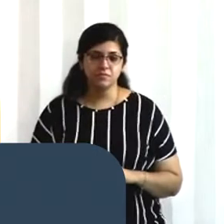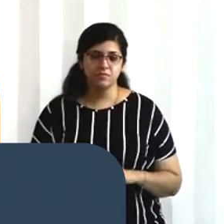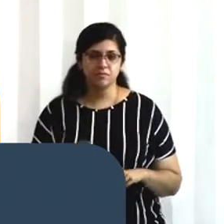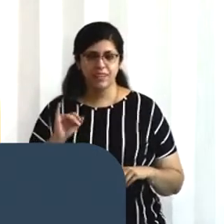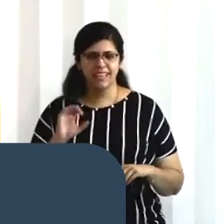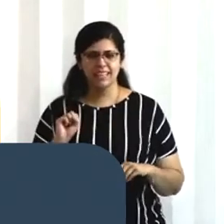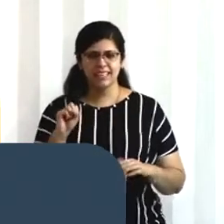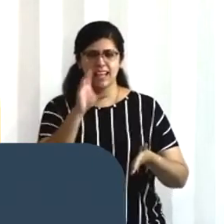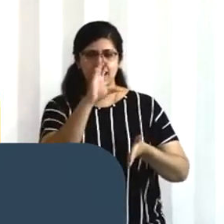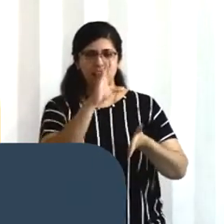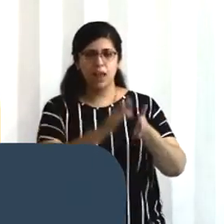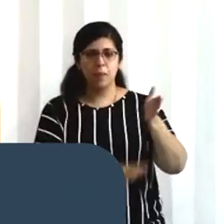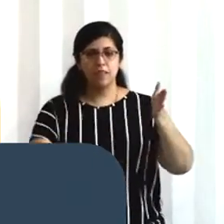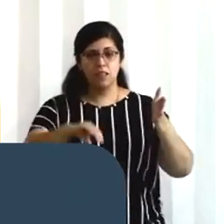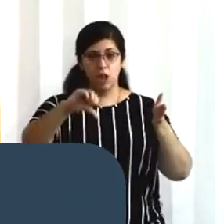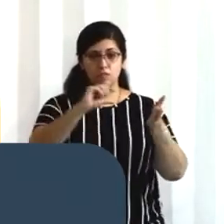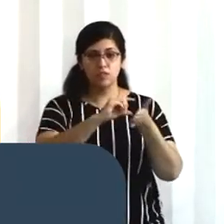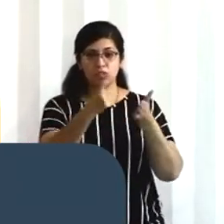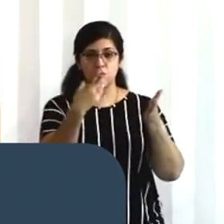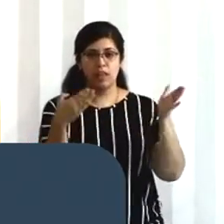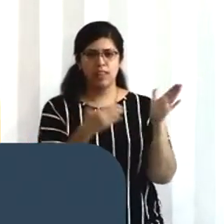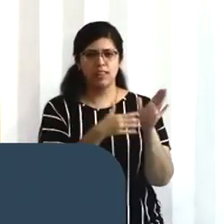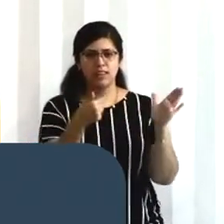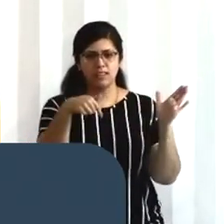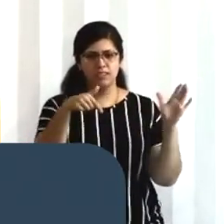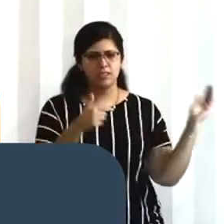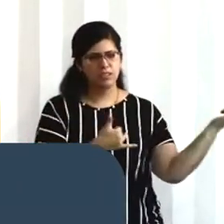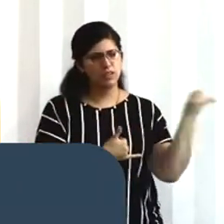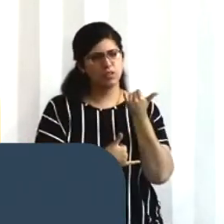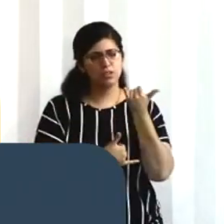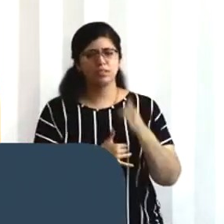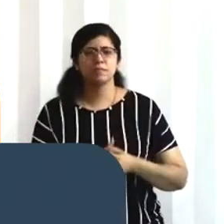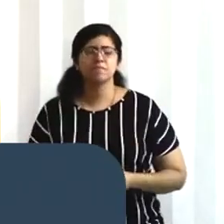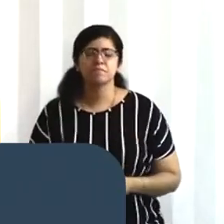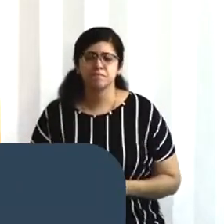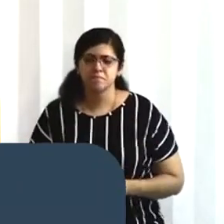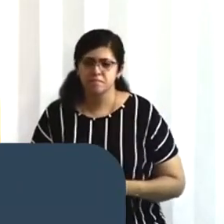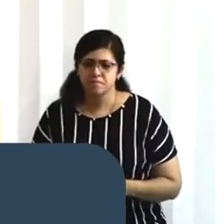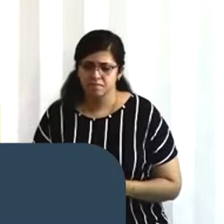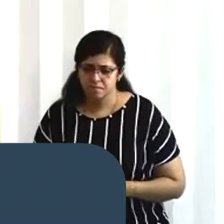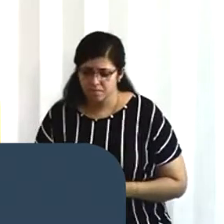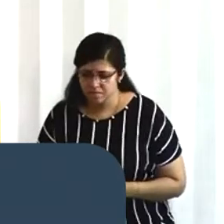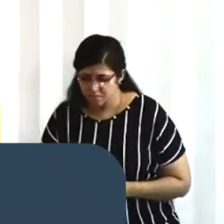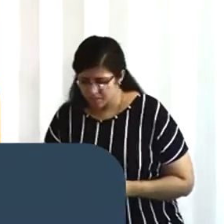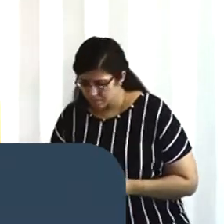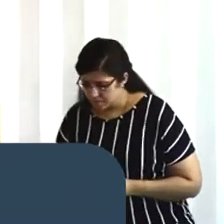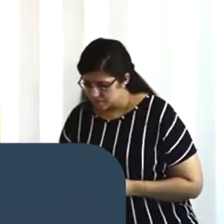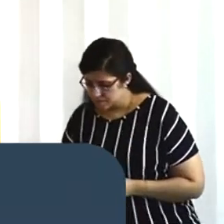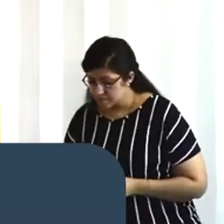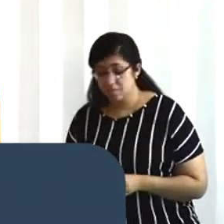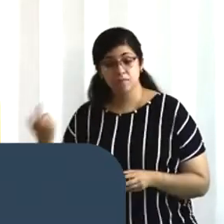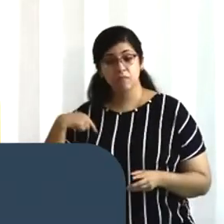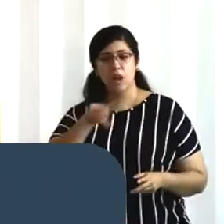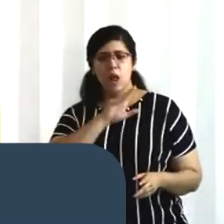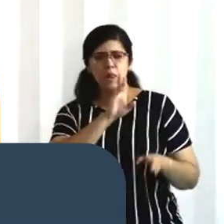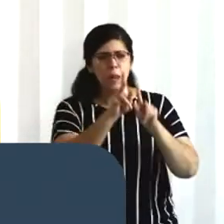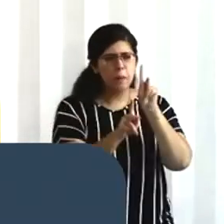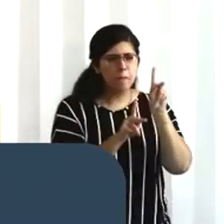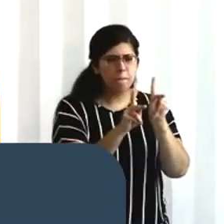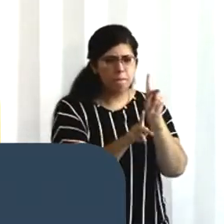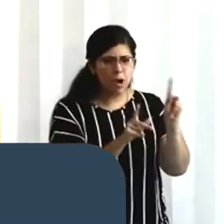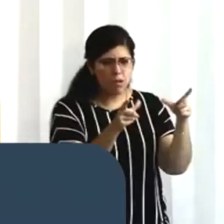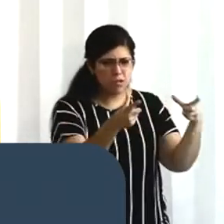Isaías 9, os versículos de 1 a 7, assim diz a palavra do nosso Senhor. Mas para a terra que estava aflita, não continuará